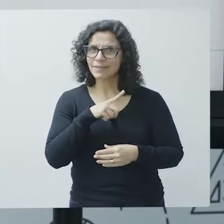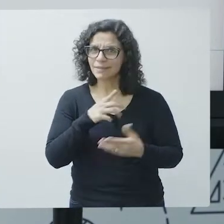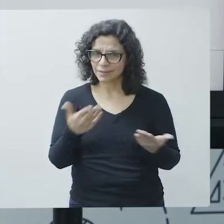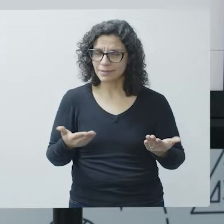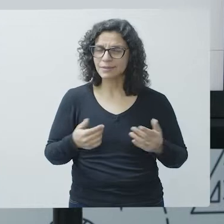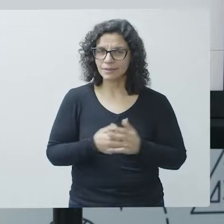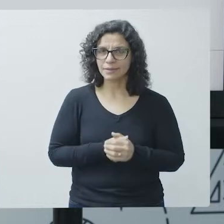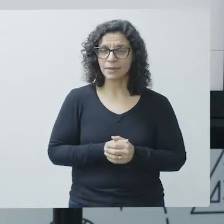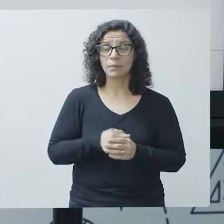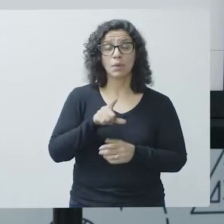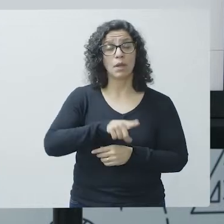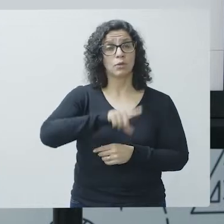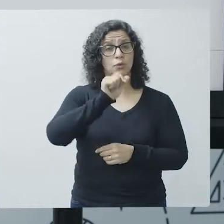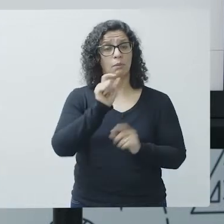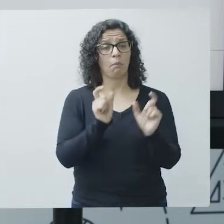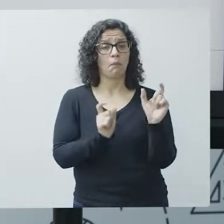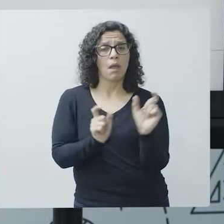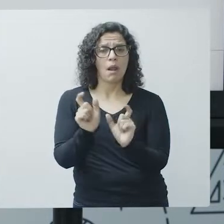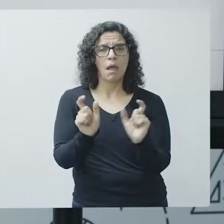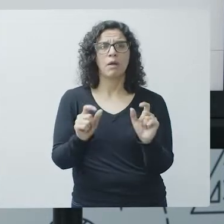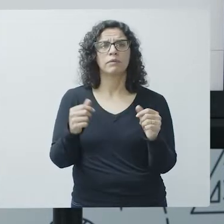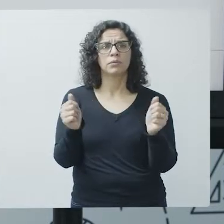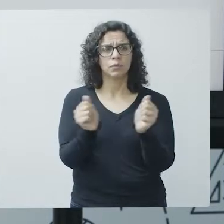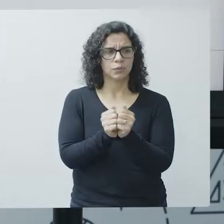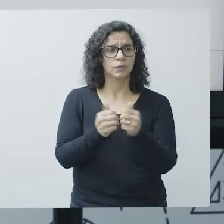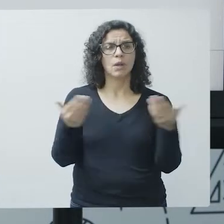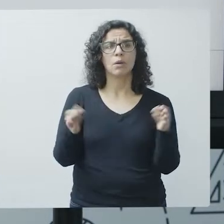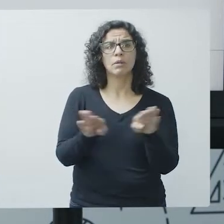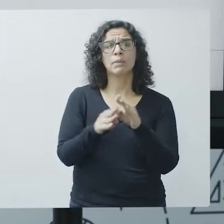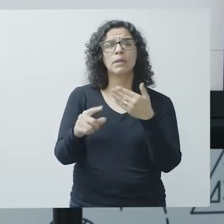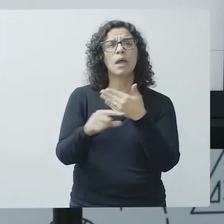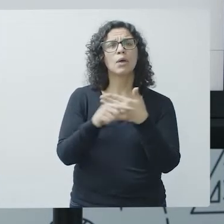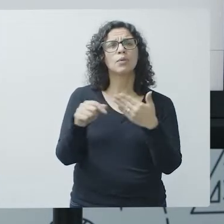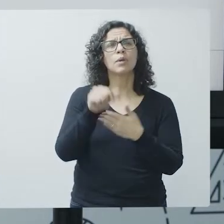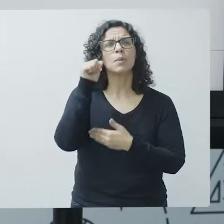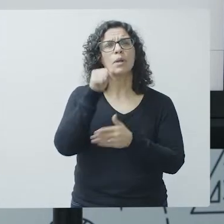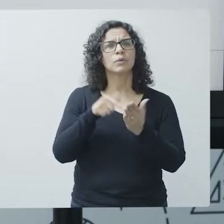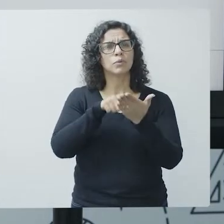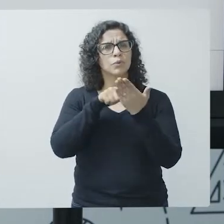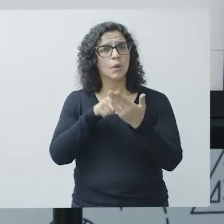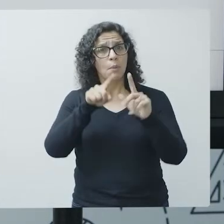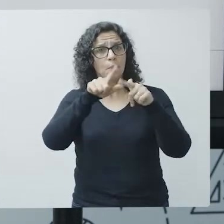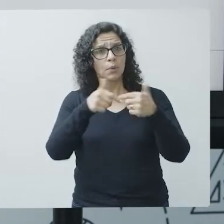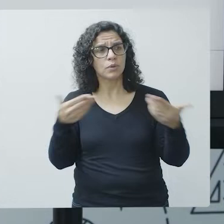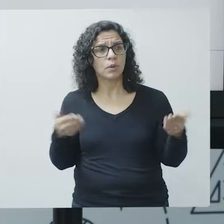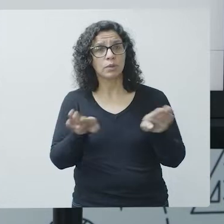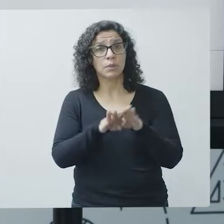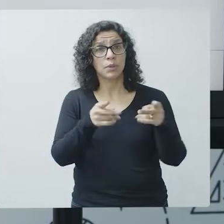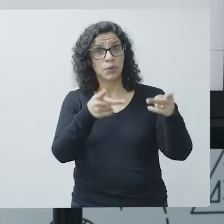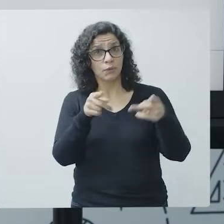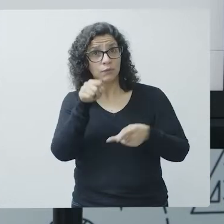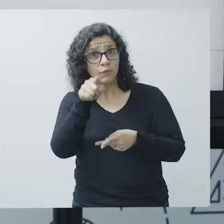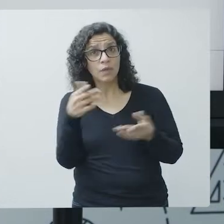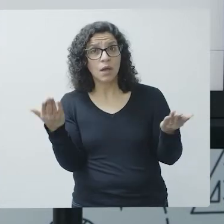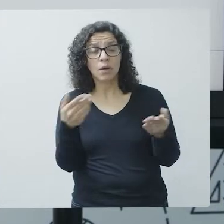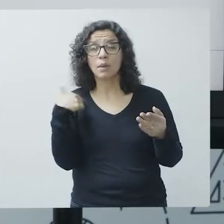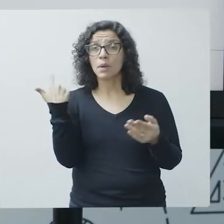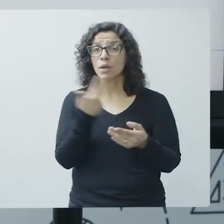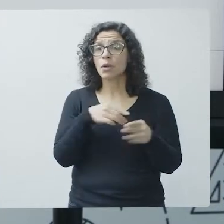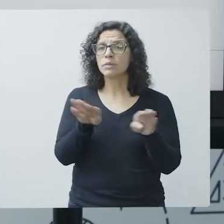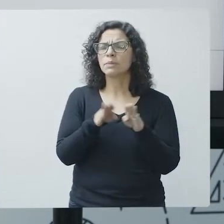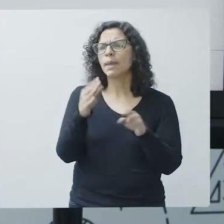A profundidade da escolha dessas palavras, né, que a autora nos traz. E é por isso que eu convido você para quê? Para a